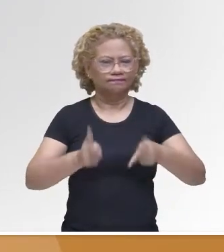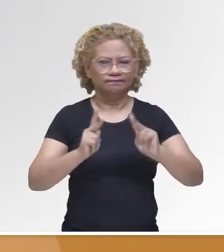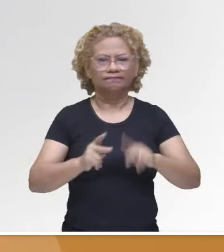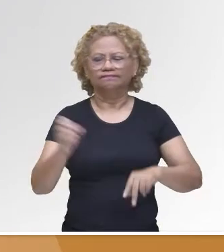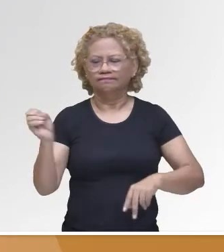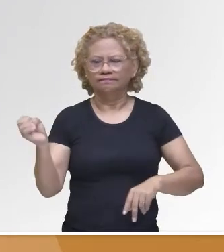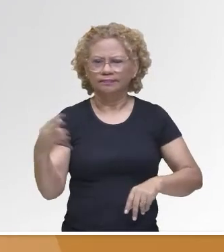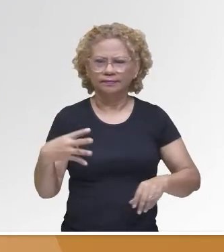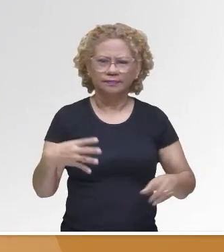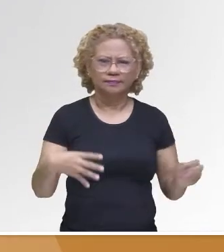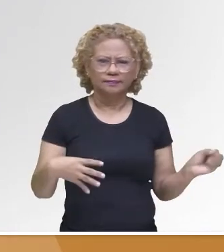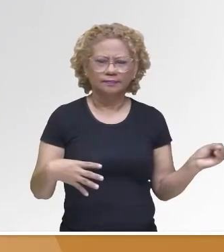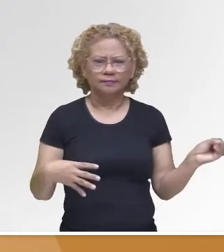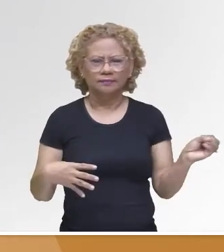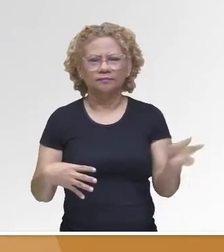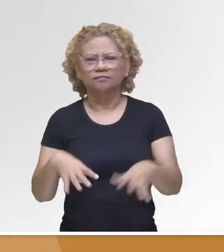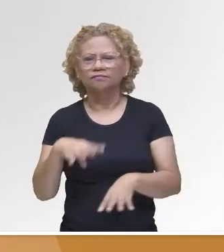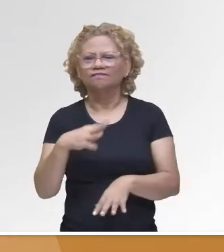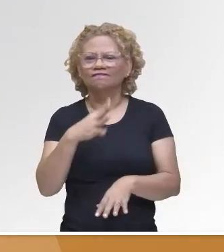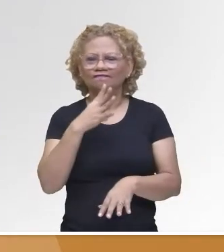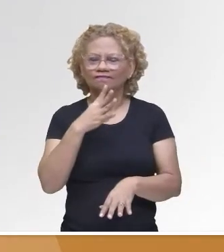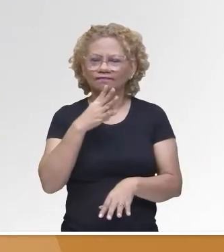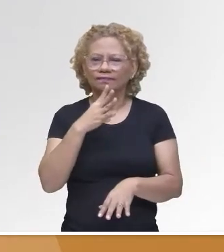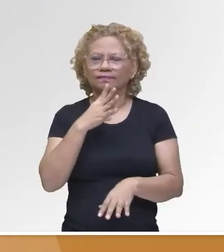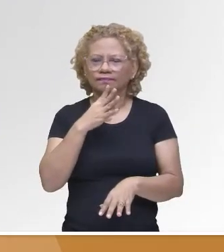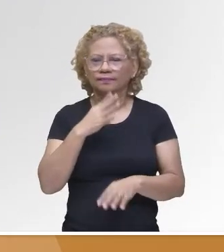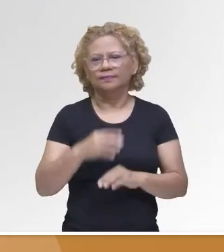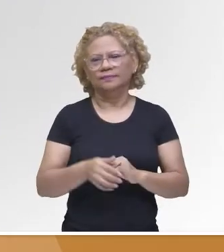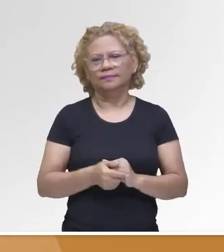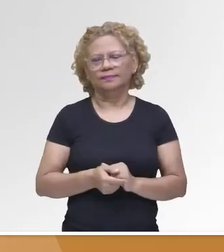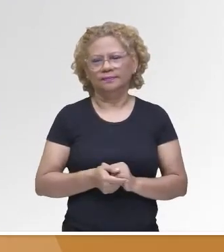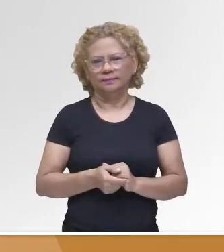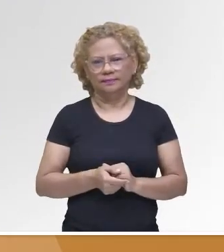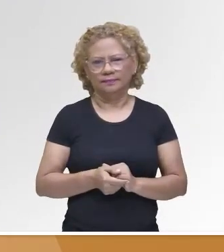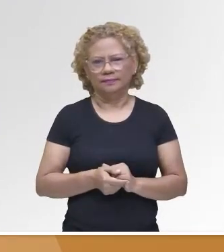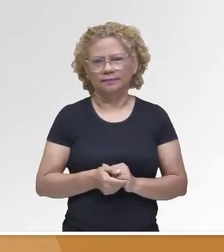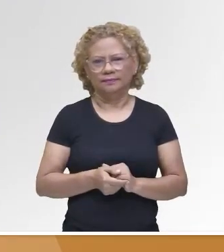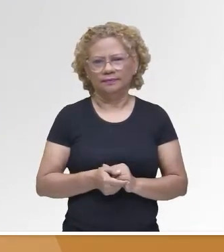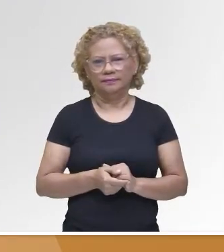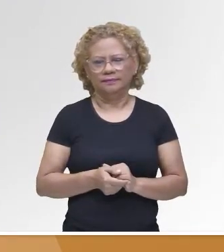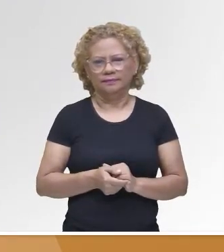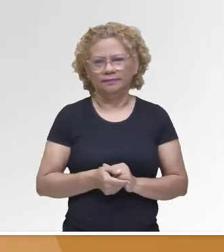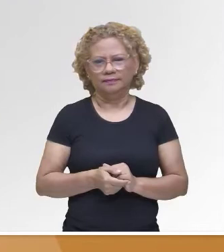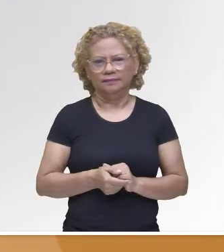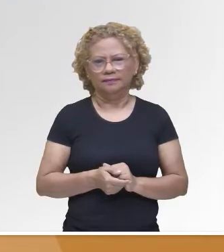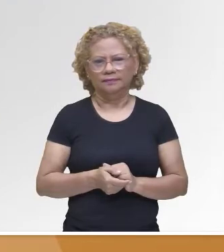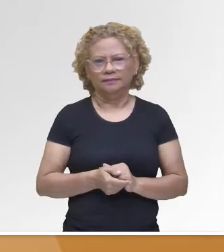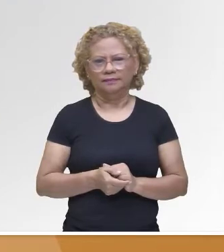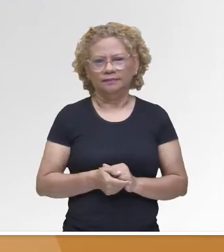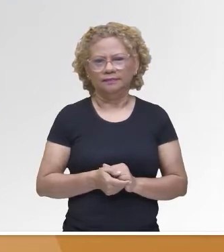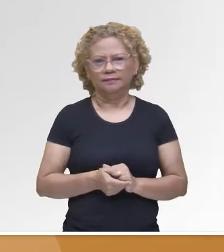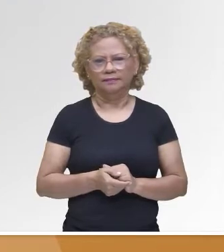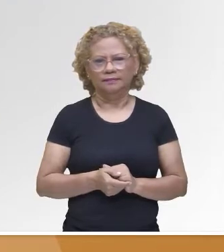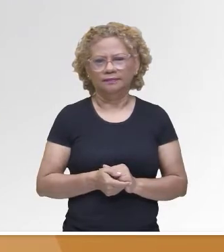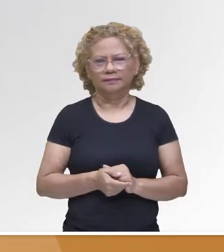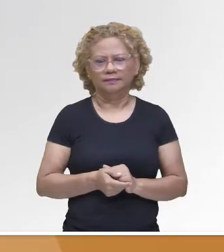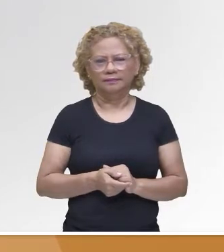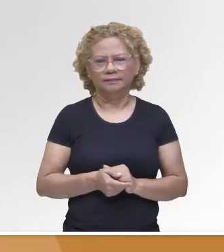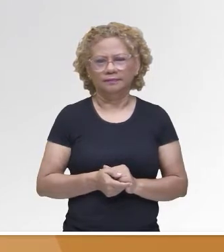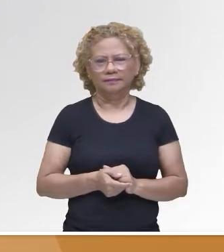né, muitos séculos aí, as pessoas então acreditaram nessa ideia, nessa tese, né, de